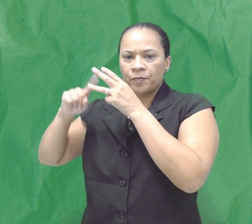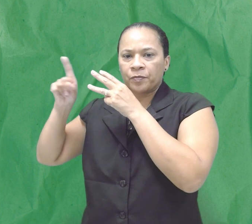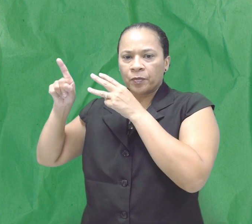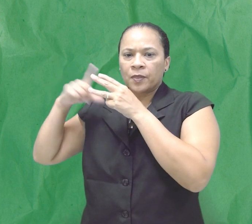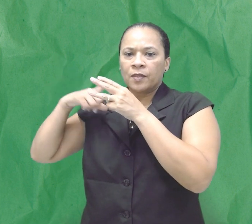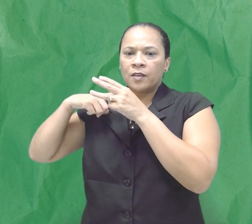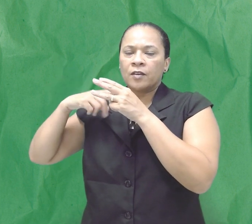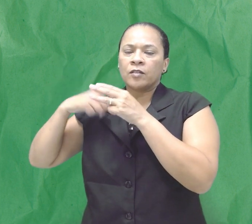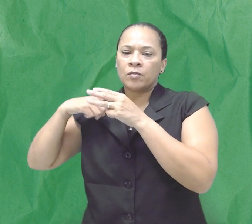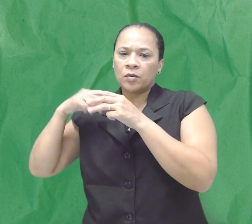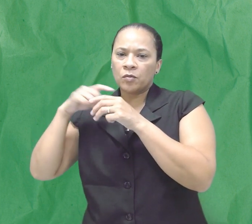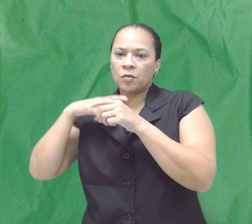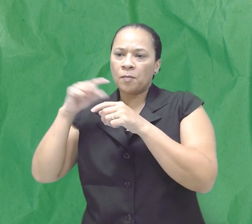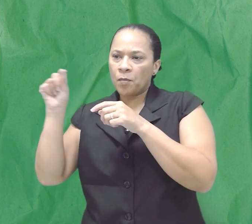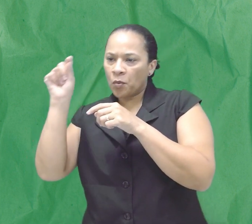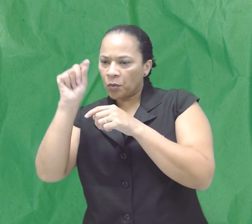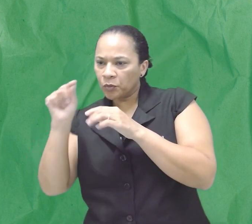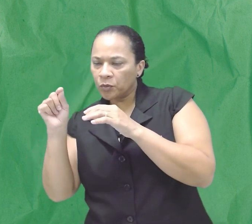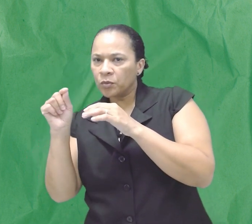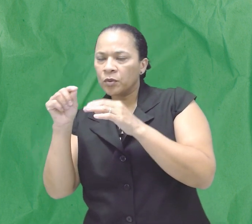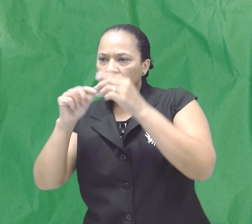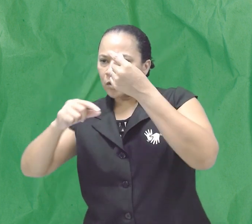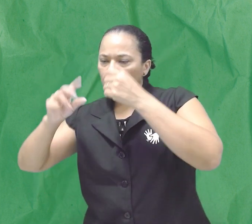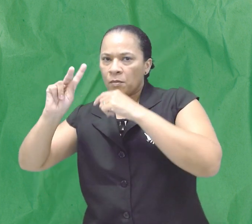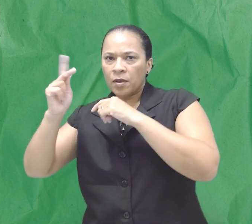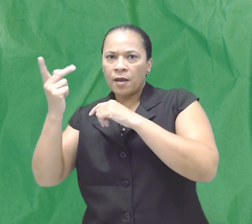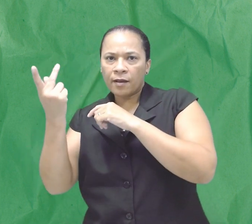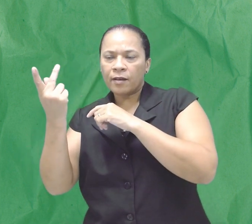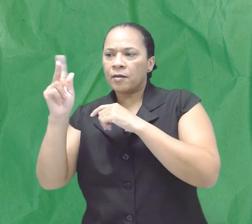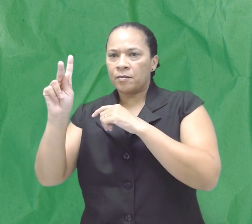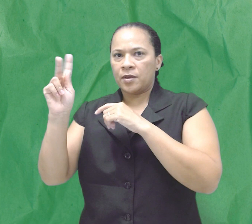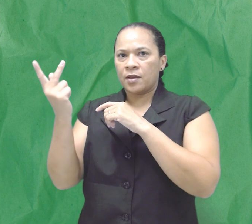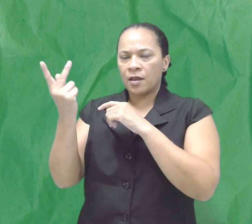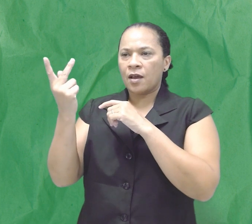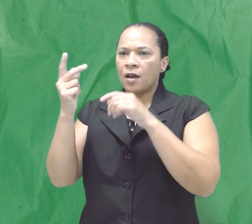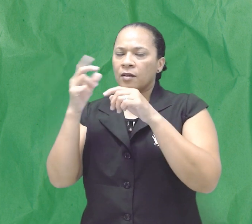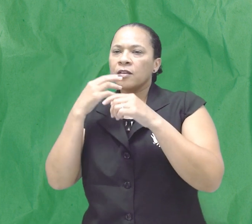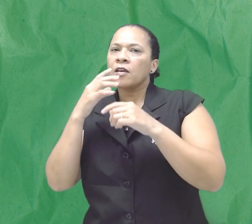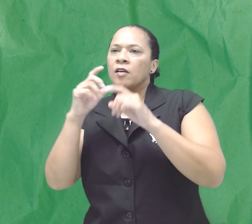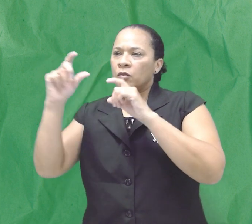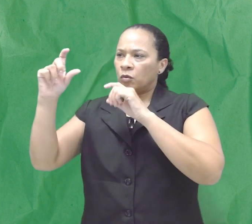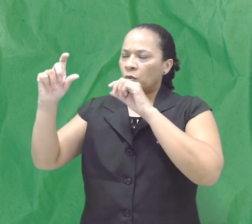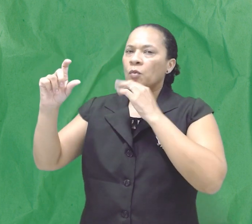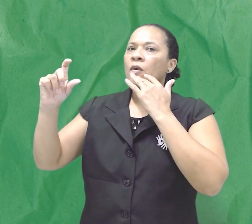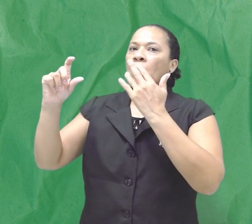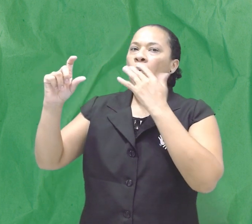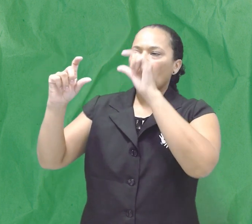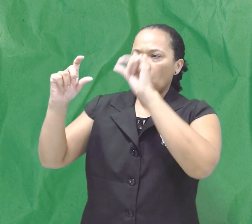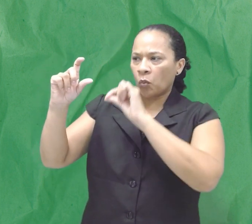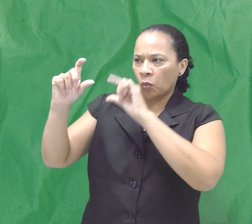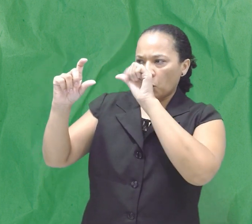titulado, ponto de viragem, que é a faixa de pH no qual o indicador muda de cor, e o